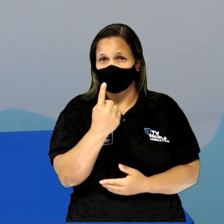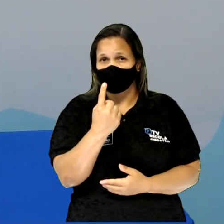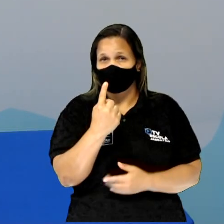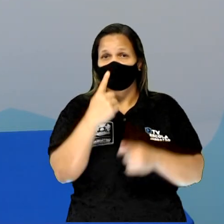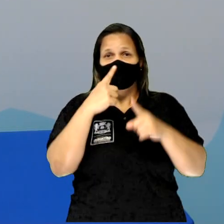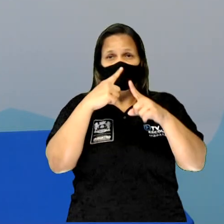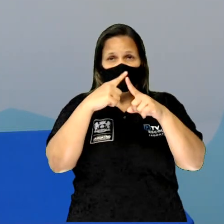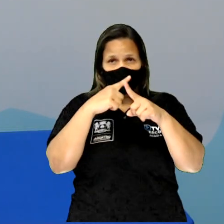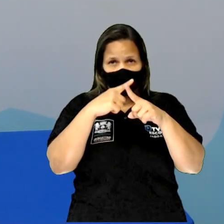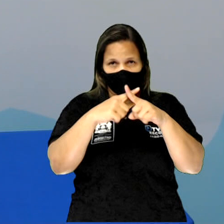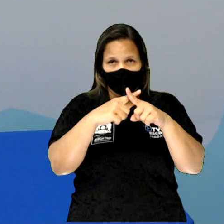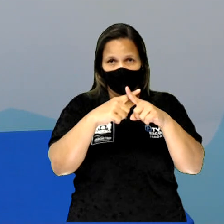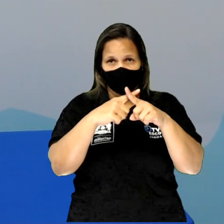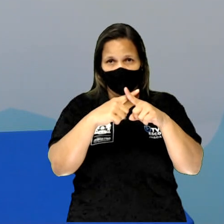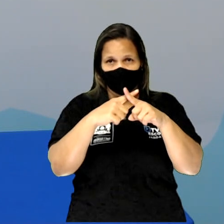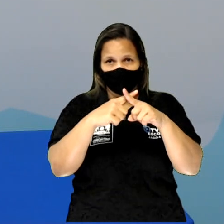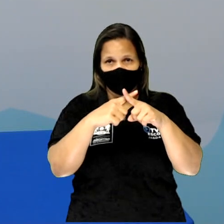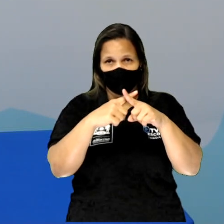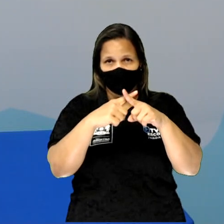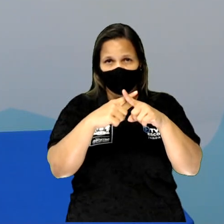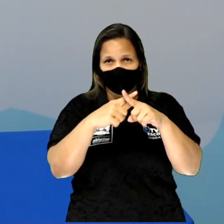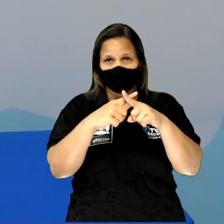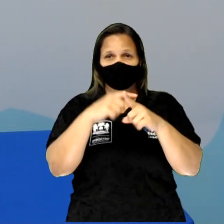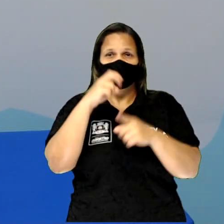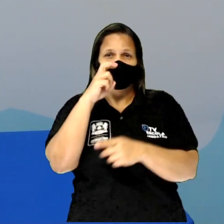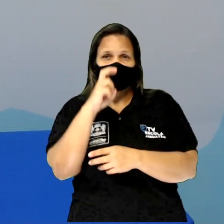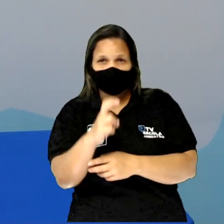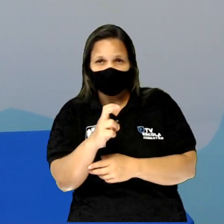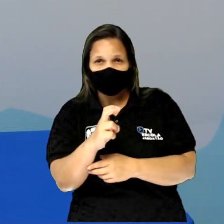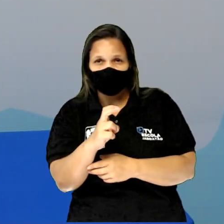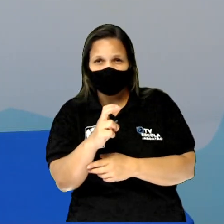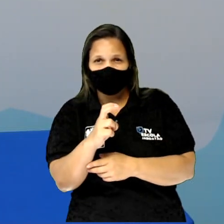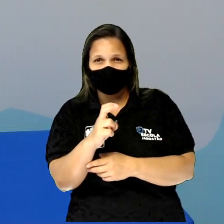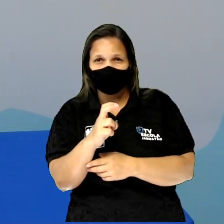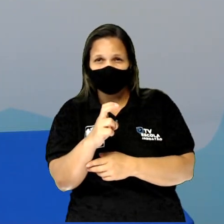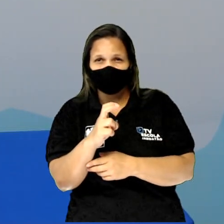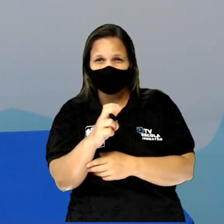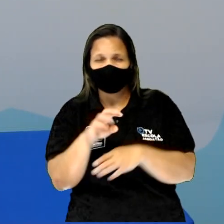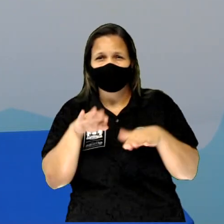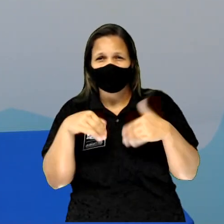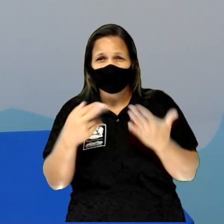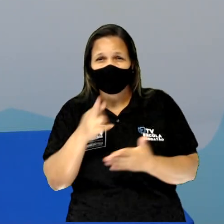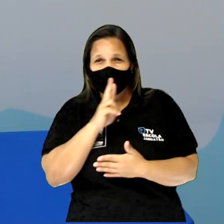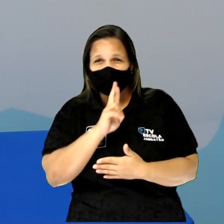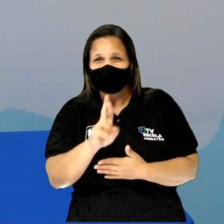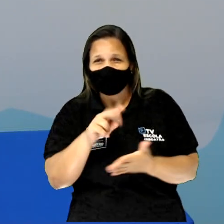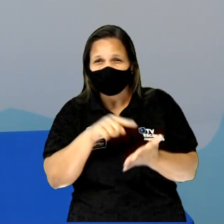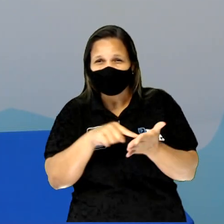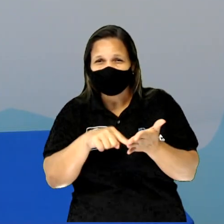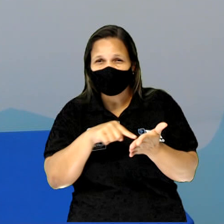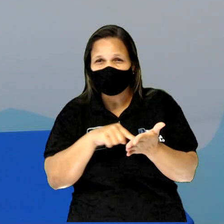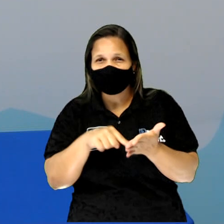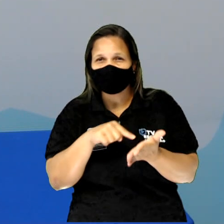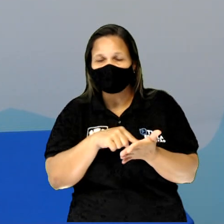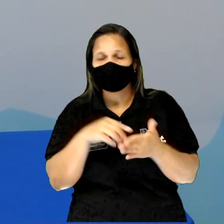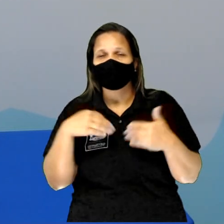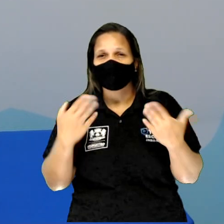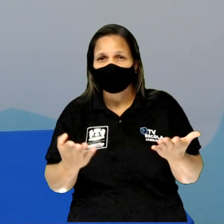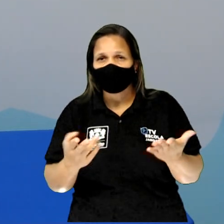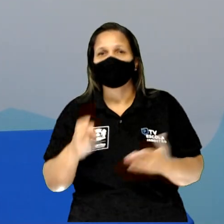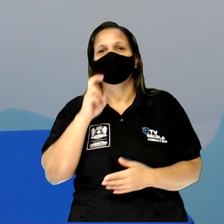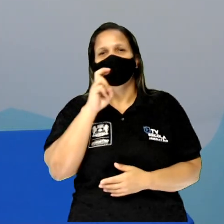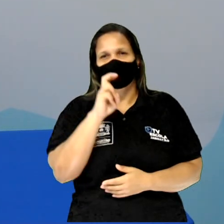o sinal de vezes número 5 e aí apertou deu quanto